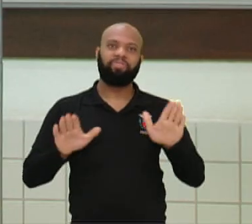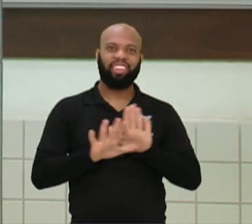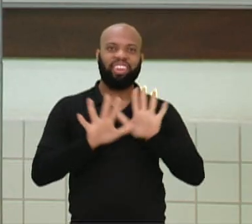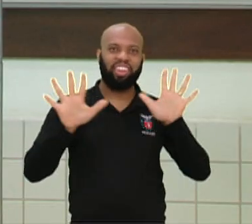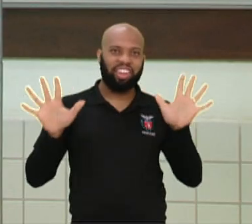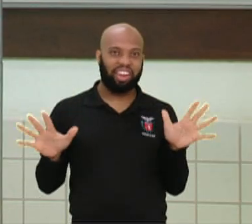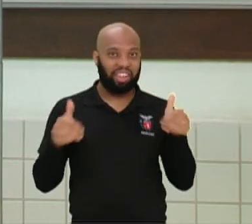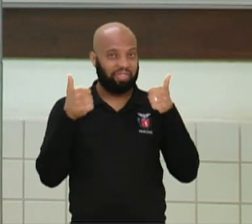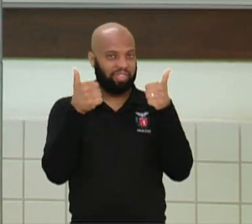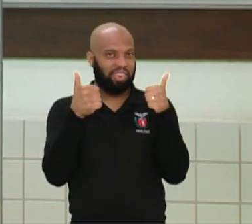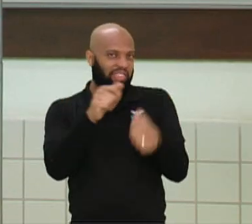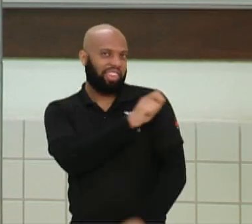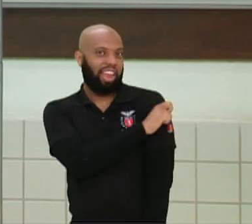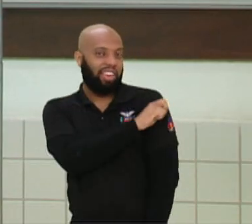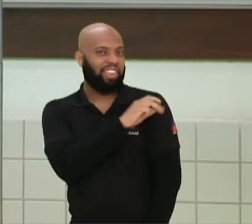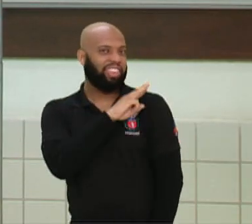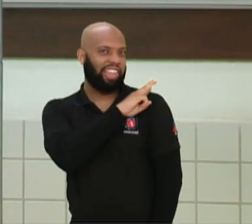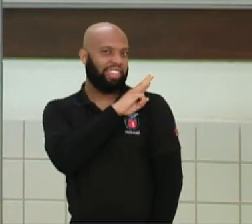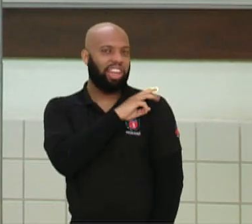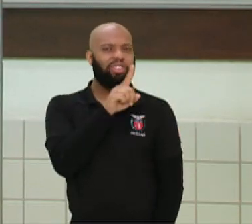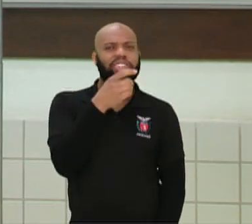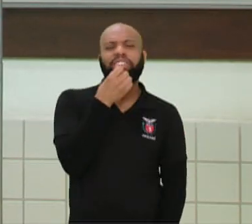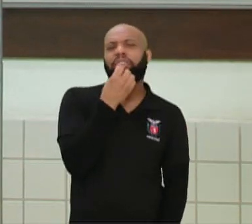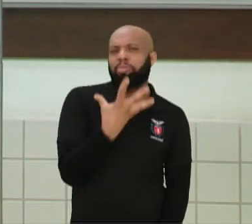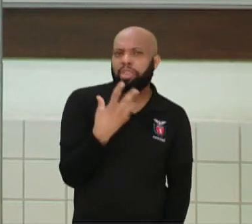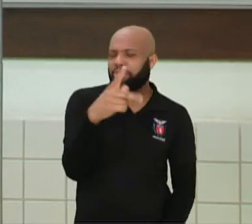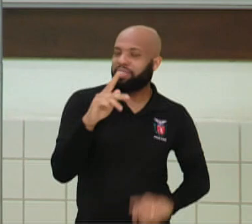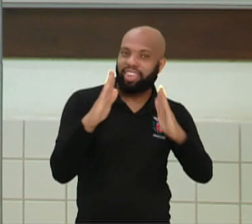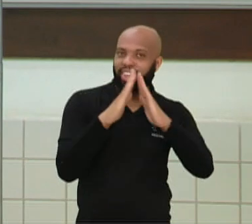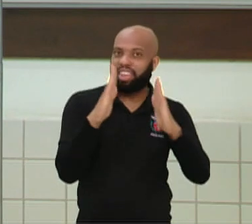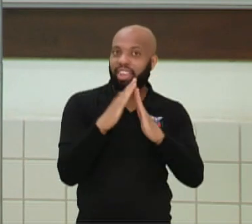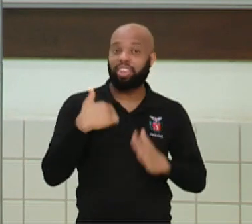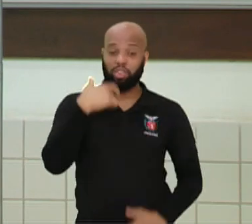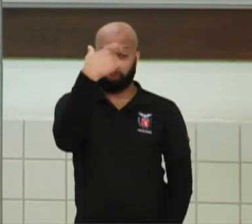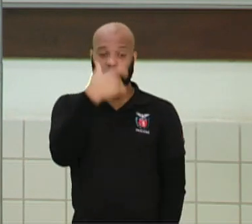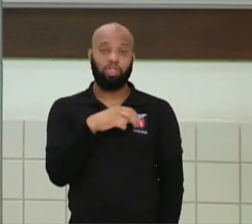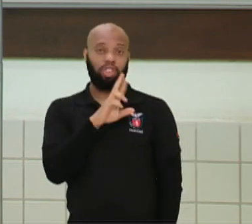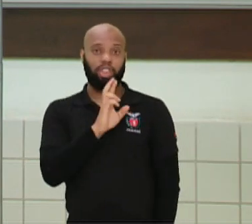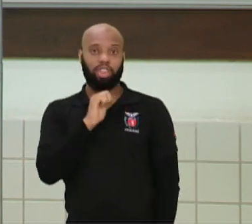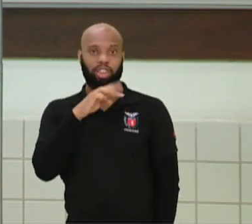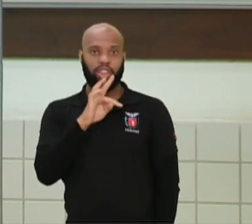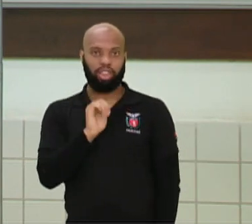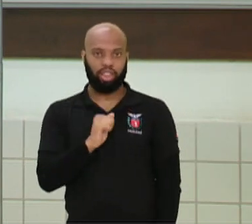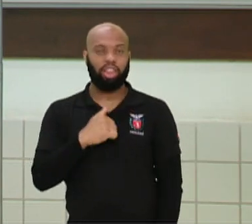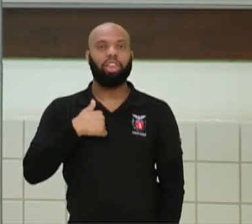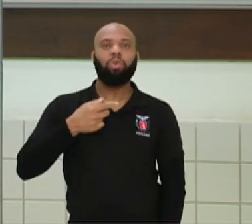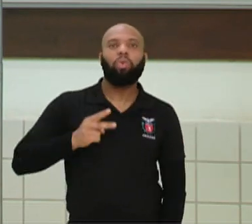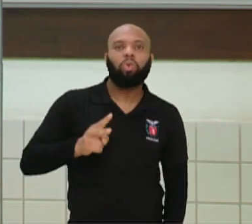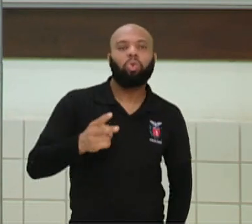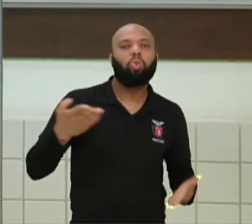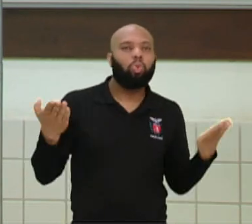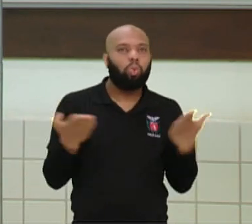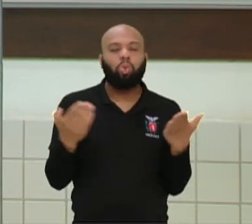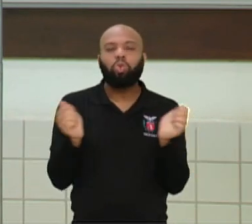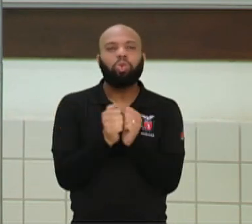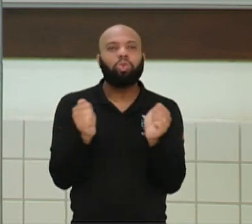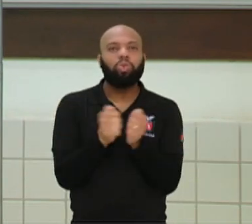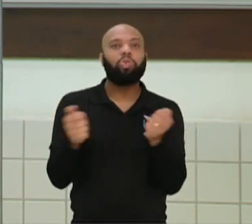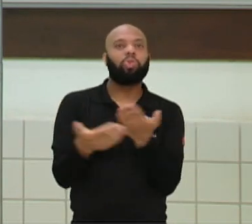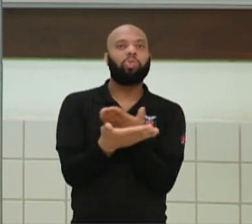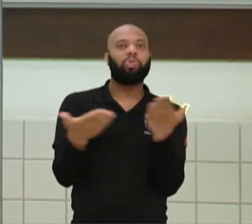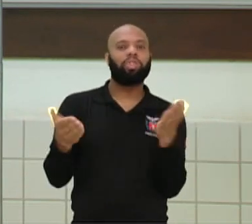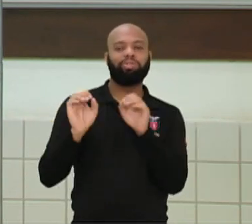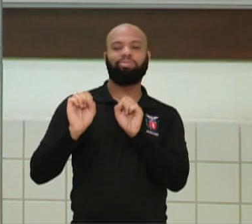Olá, pessoal do terceiro ano aí de casa, tudo bem com vocês? Eu sou a professora Renata e continuarei com